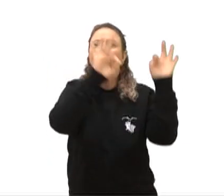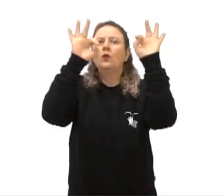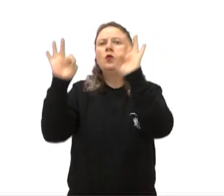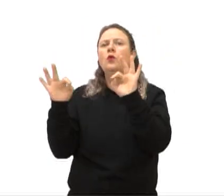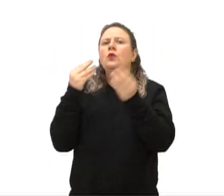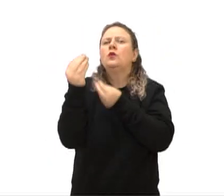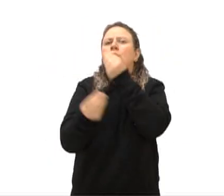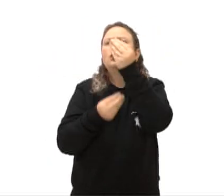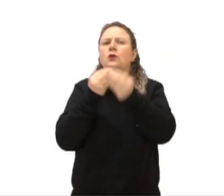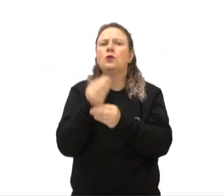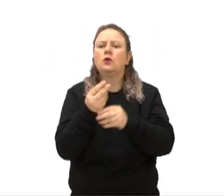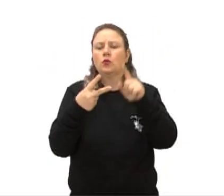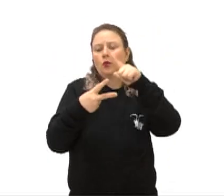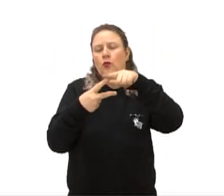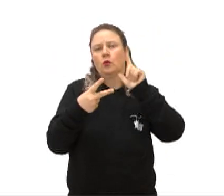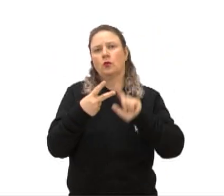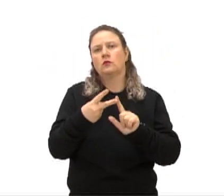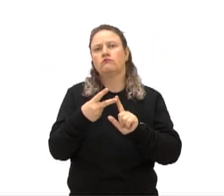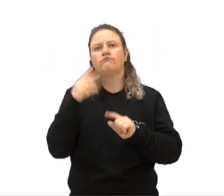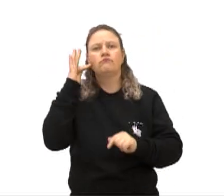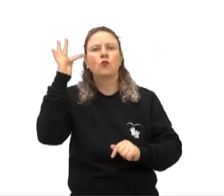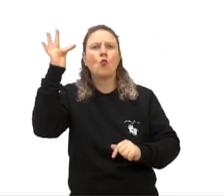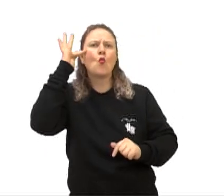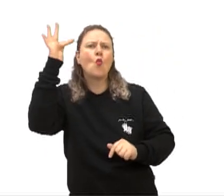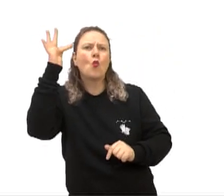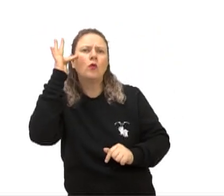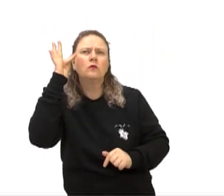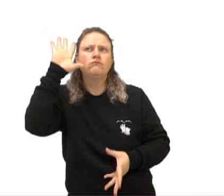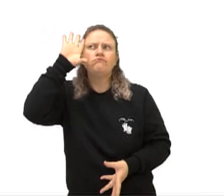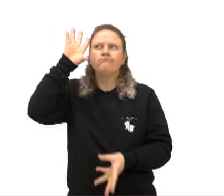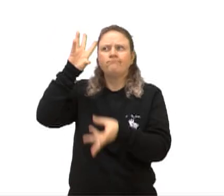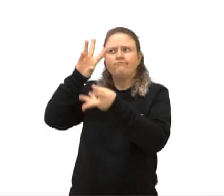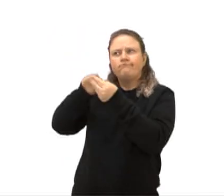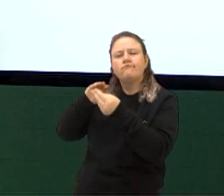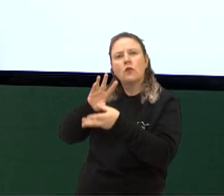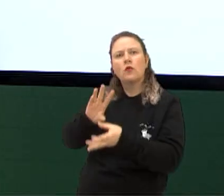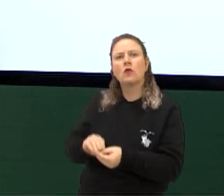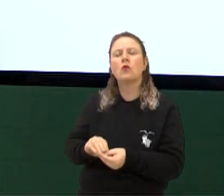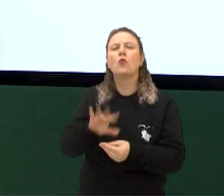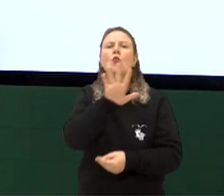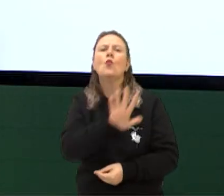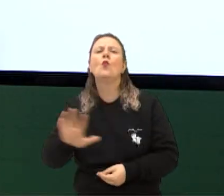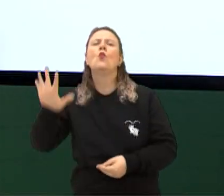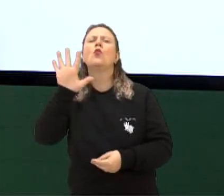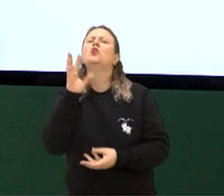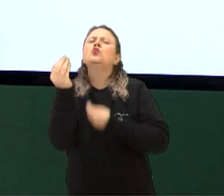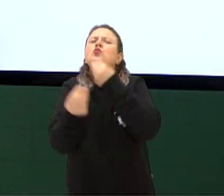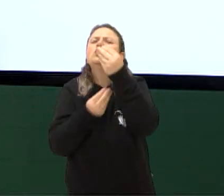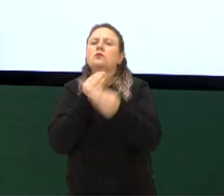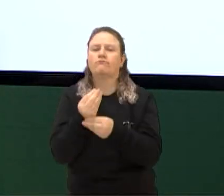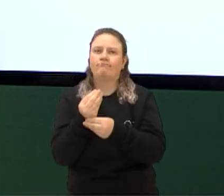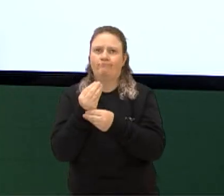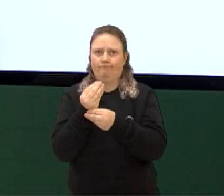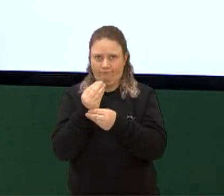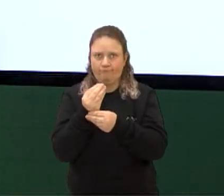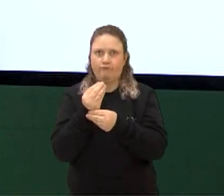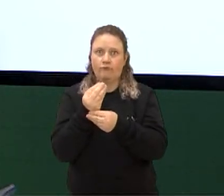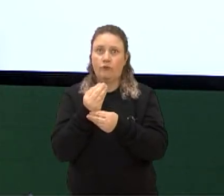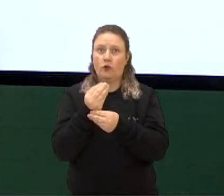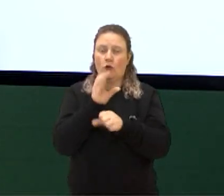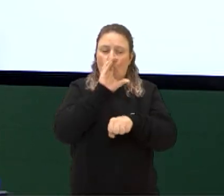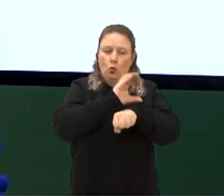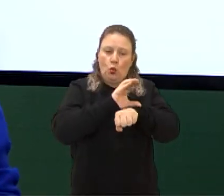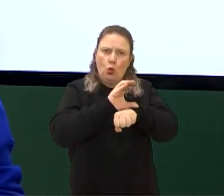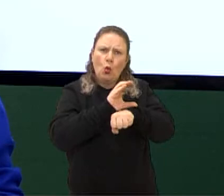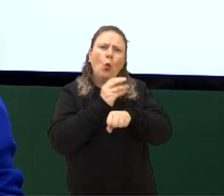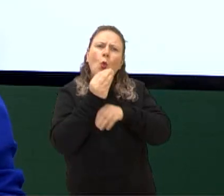como que esses dois pensadores entendiam, né, em linhas gerais, obviamente, como que se dava ali a